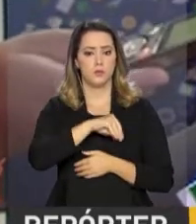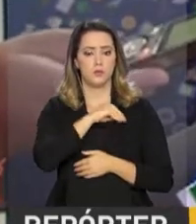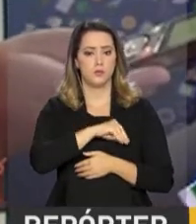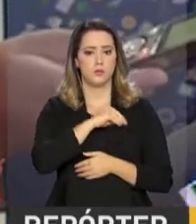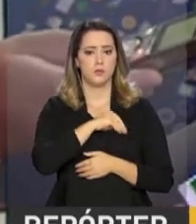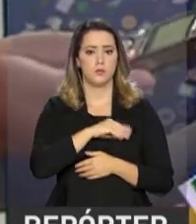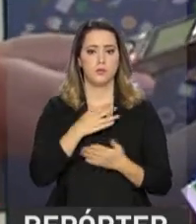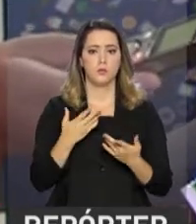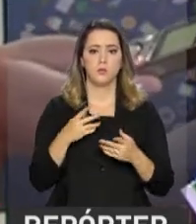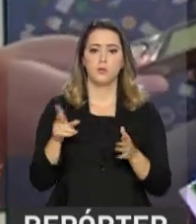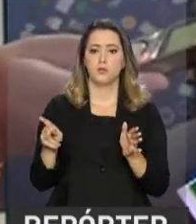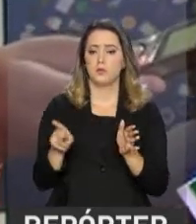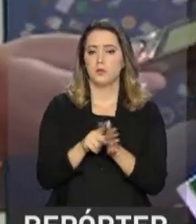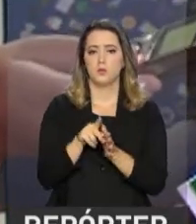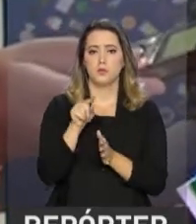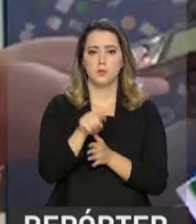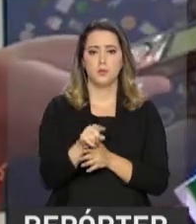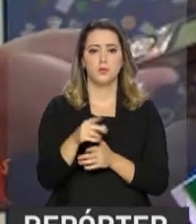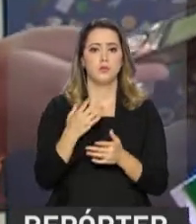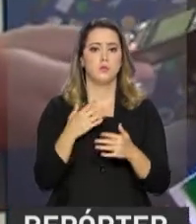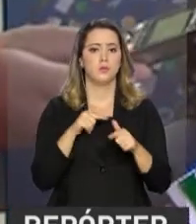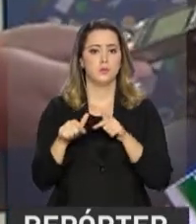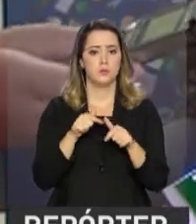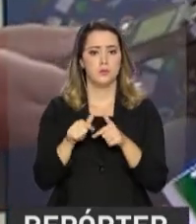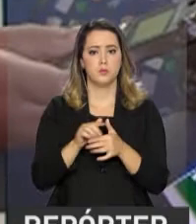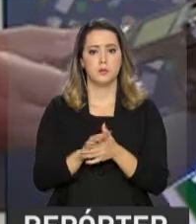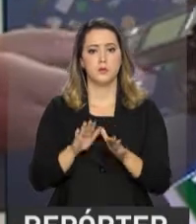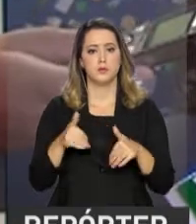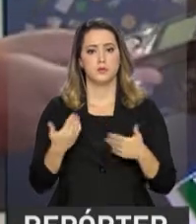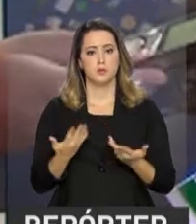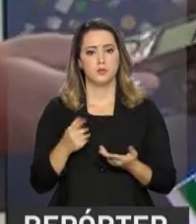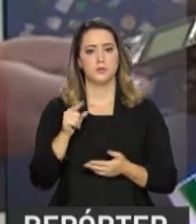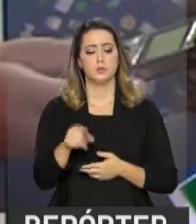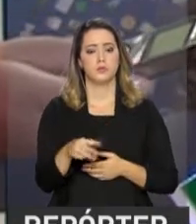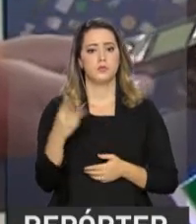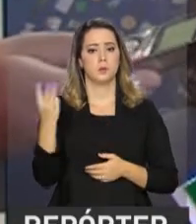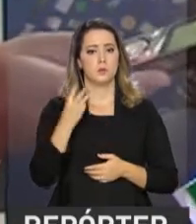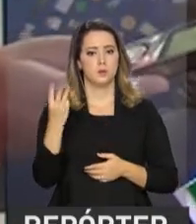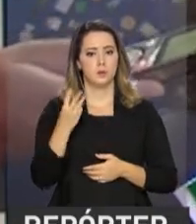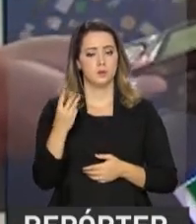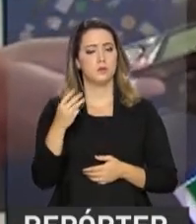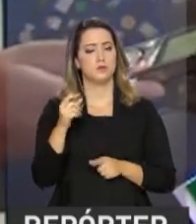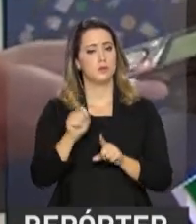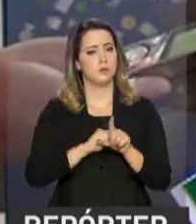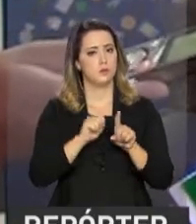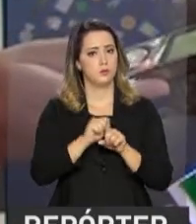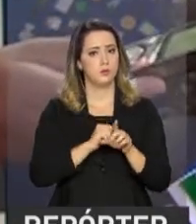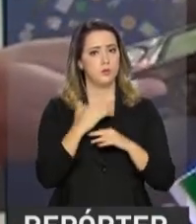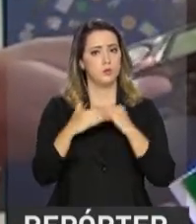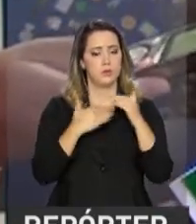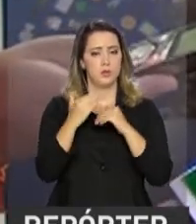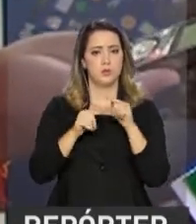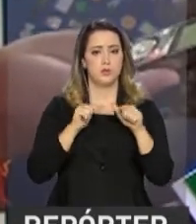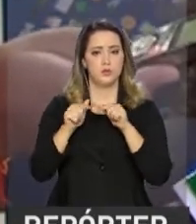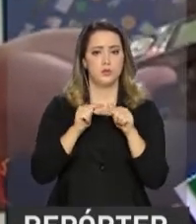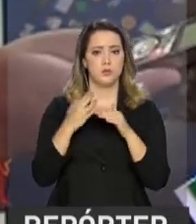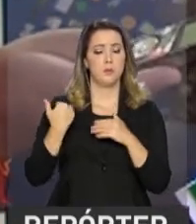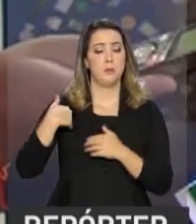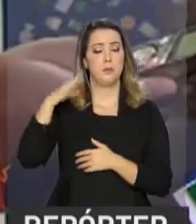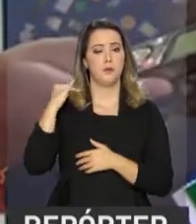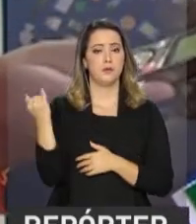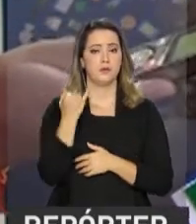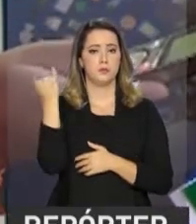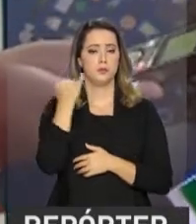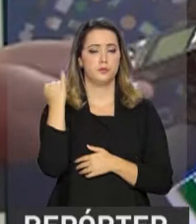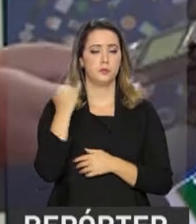remuneração do que propriamente dito do emprego mesmo, né? Nesse trimestre, o aumento do emprego foi até mais